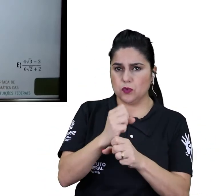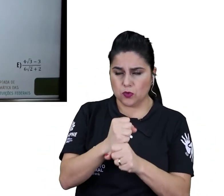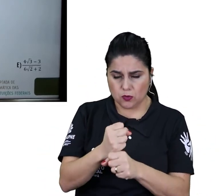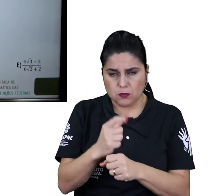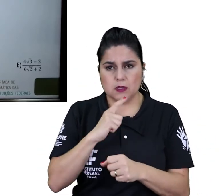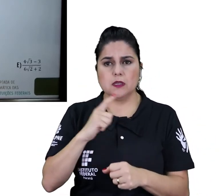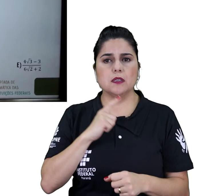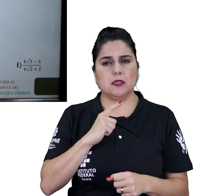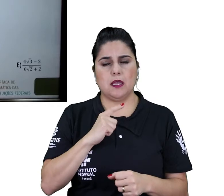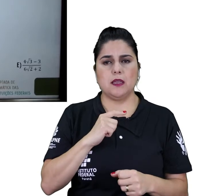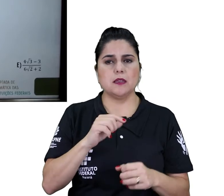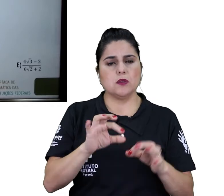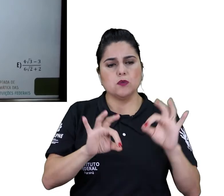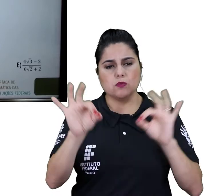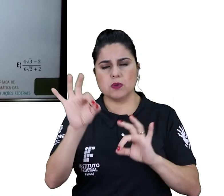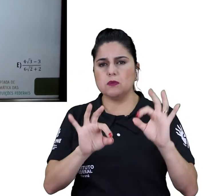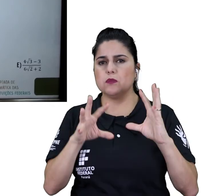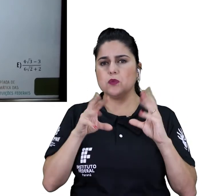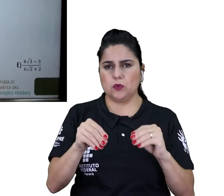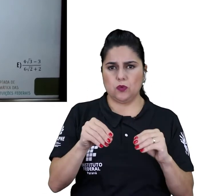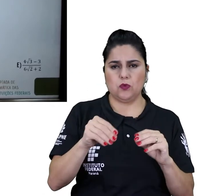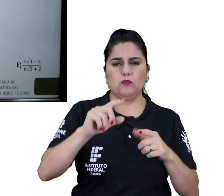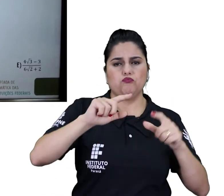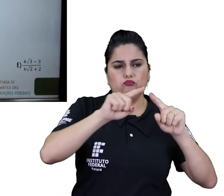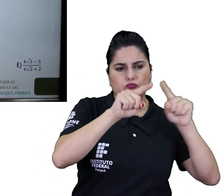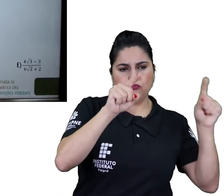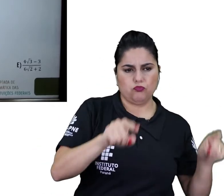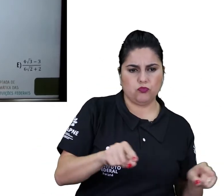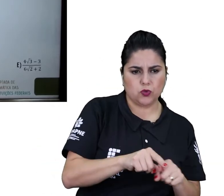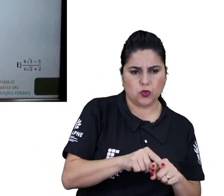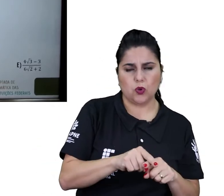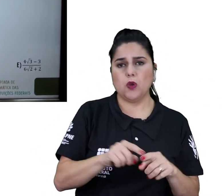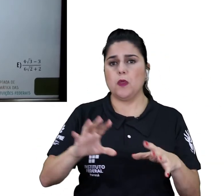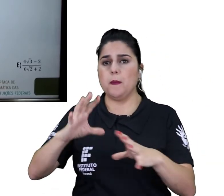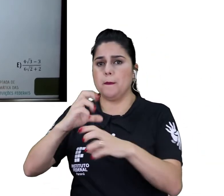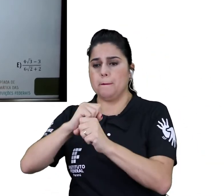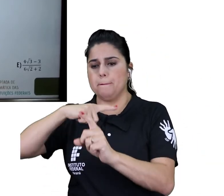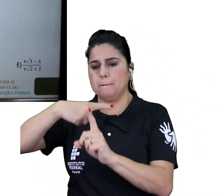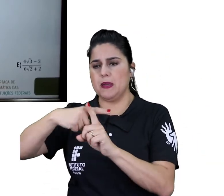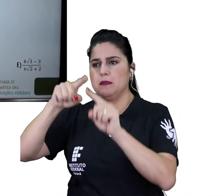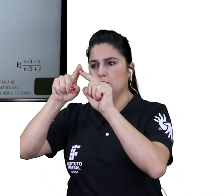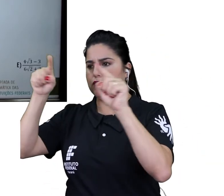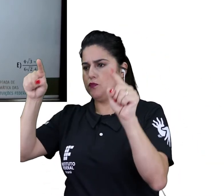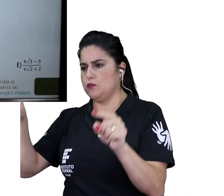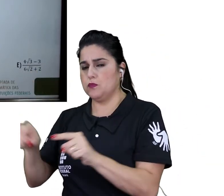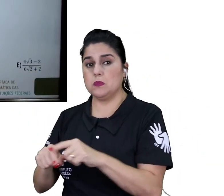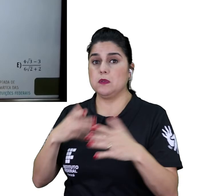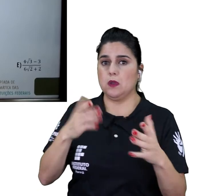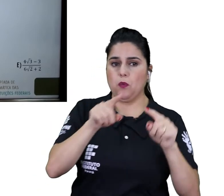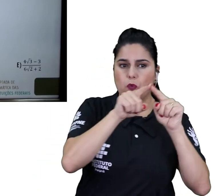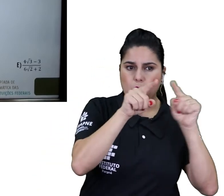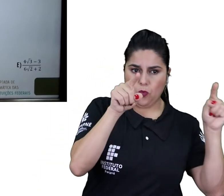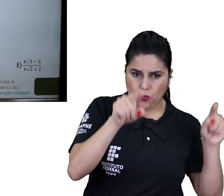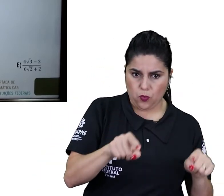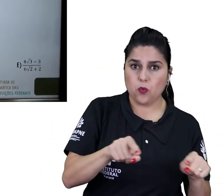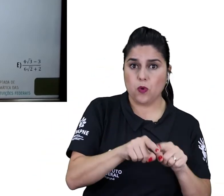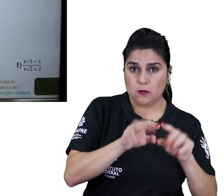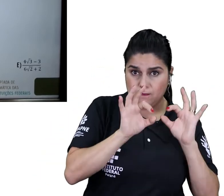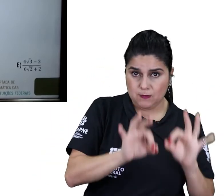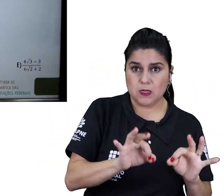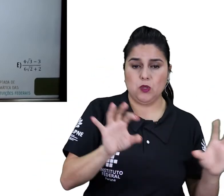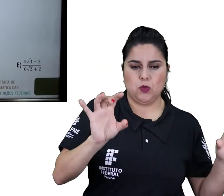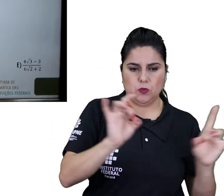dos perímetros de todos os quadrados sobre a soma dos perímetros dos hexágonos. Então, dos quadrados a gente já